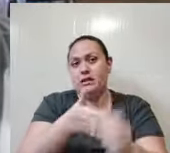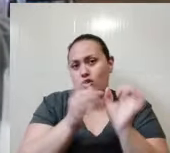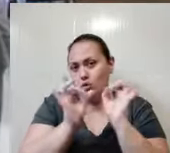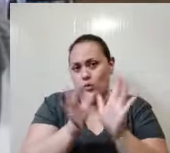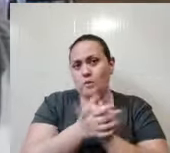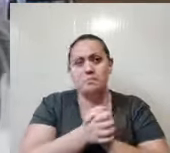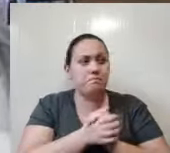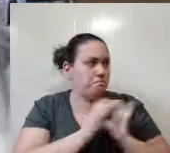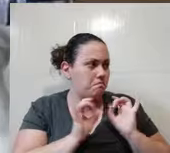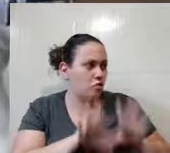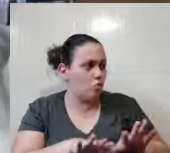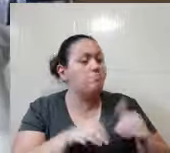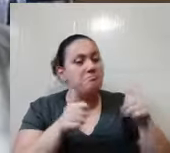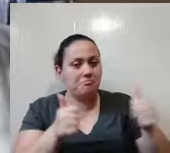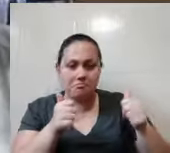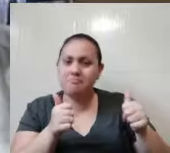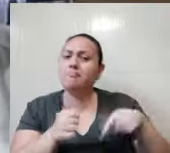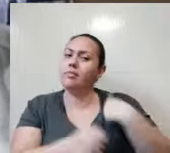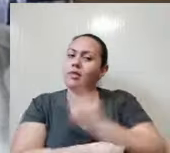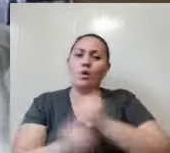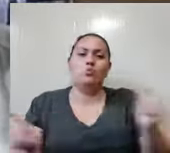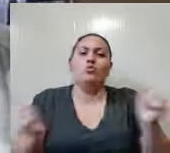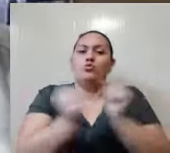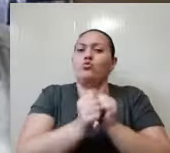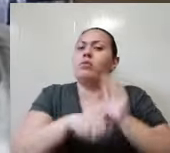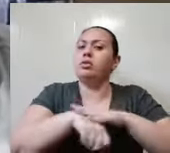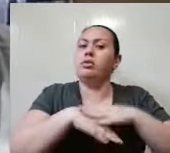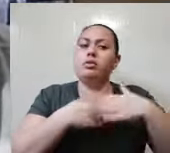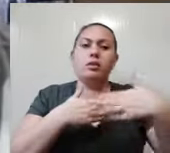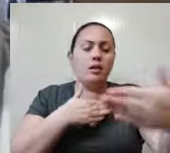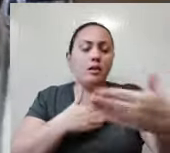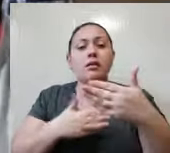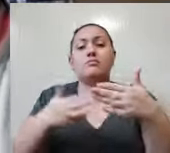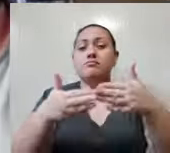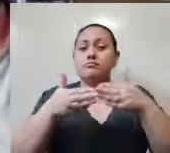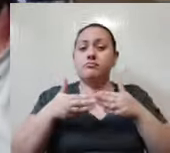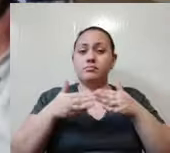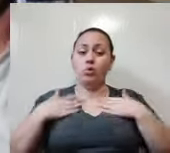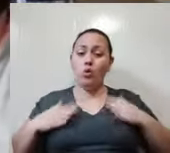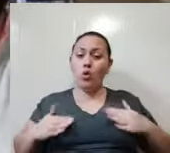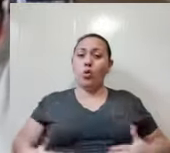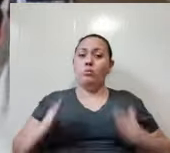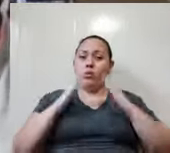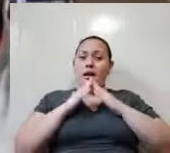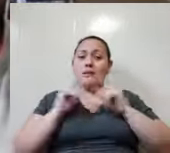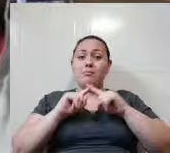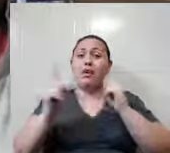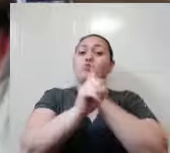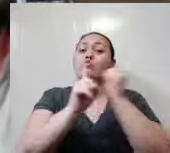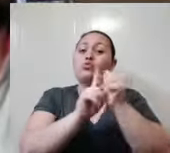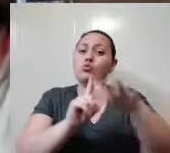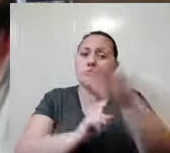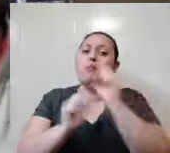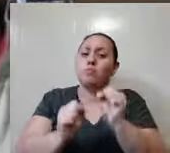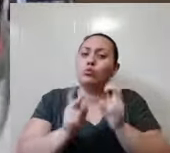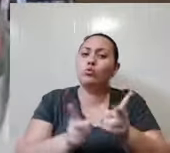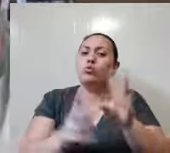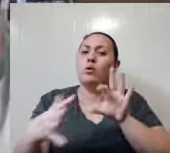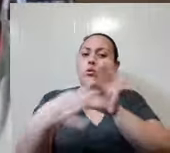sigam o NAP. Mais alguma coisa, Camila? Eu queria dizer que isso, estamos juntos para passar por esse momento. O isolamento é físico,